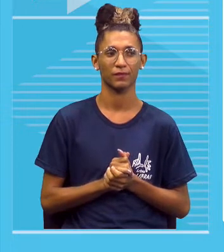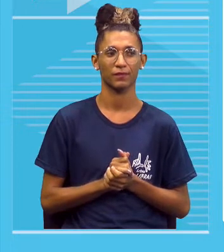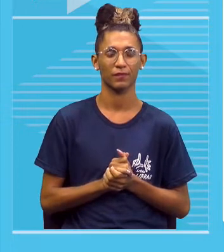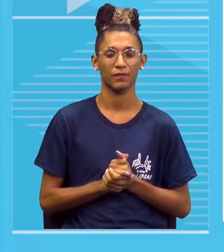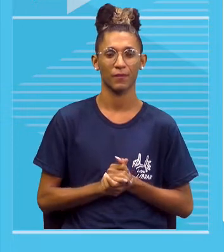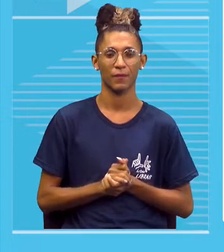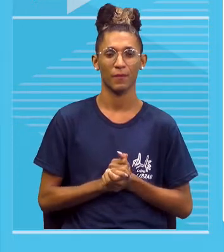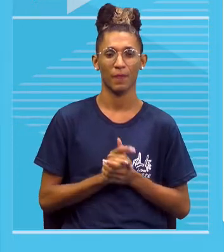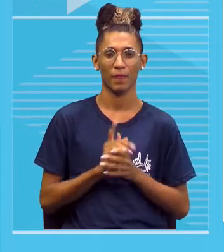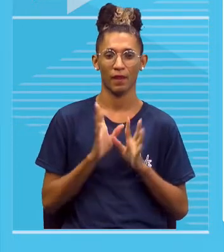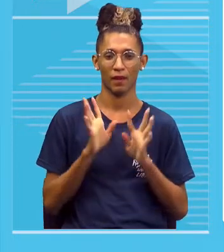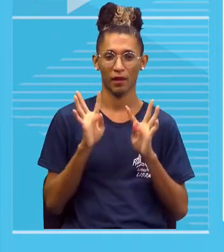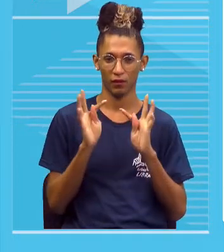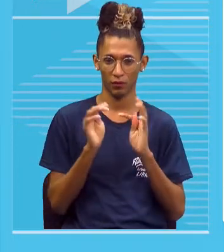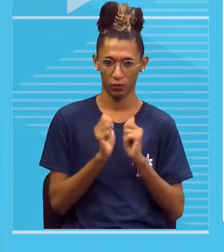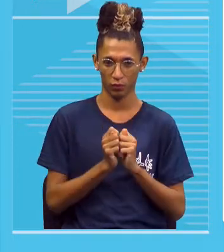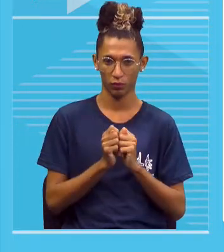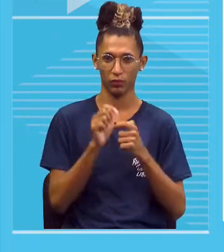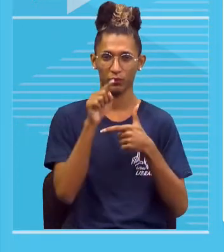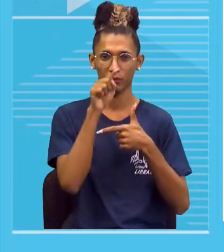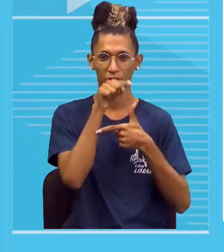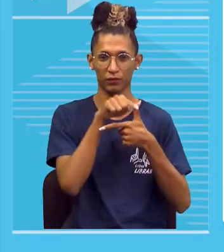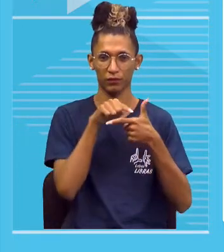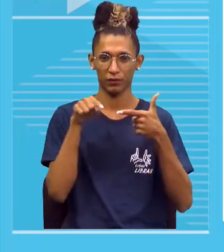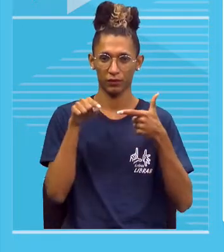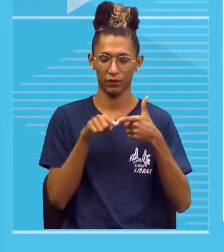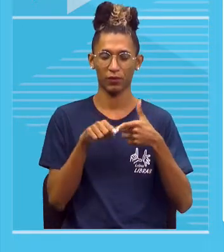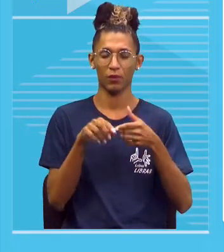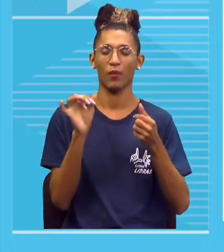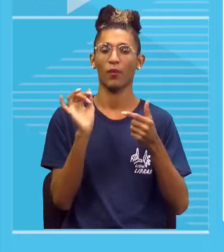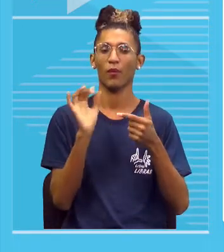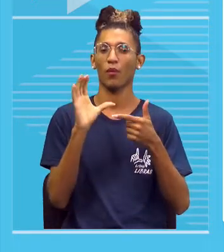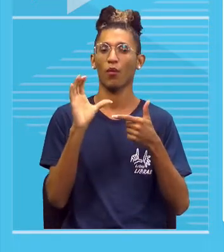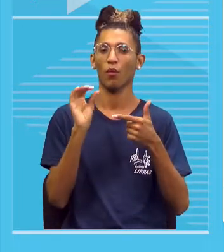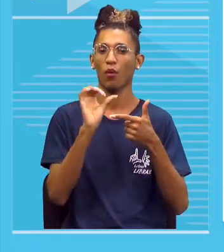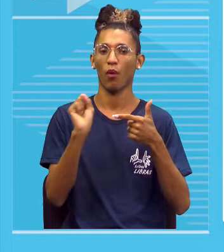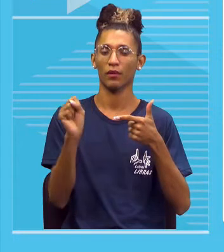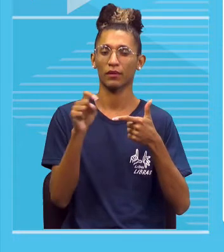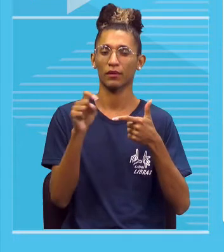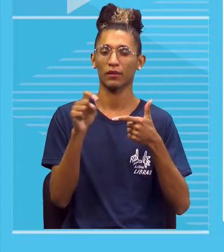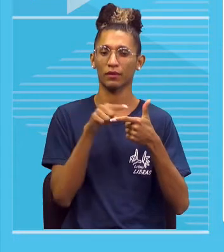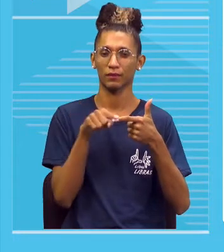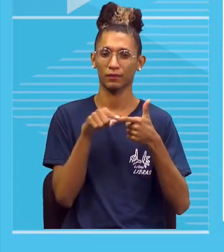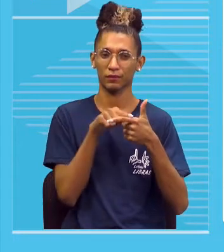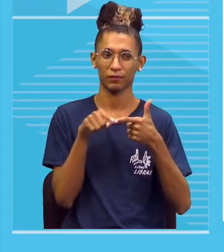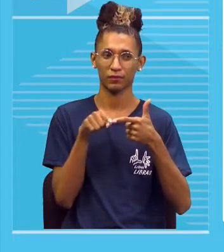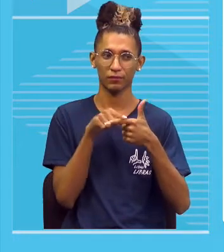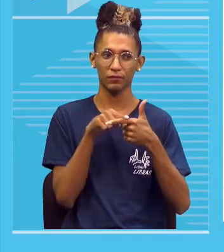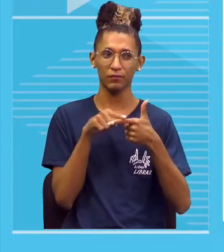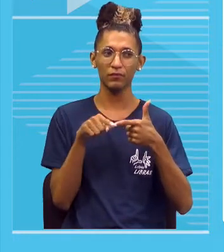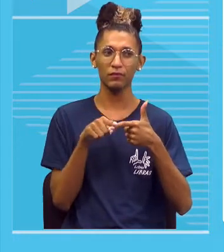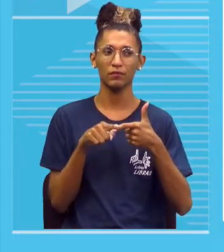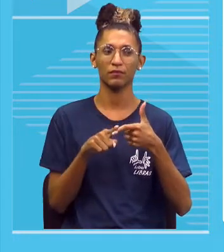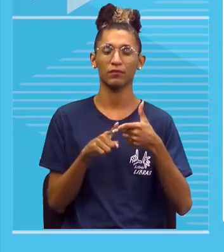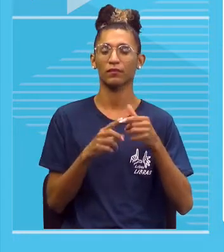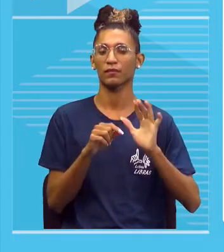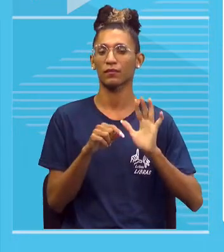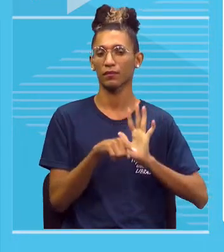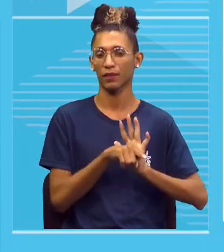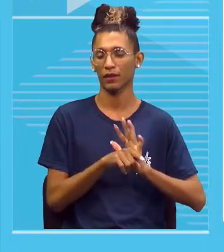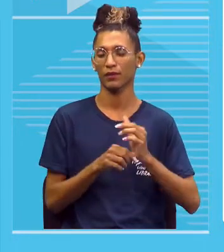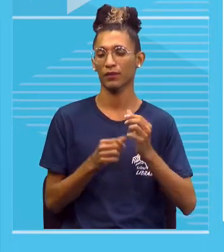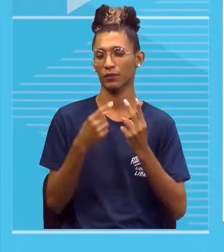Olá tudo isso / o cosseno de x menos raiz de 2 sobre 2